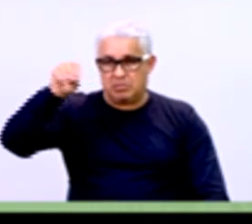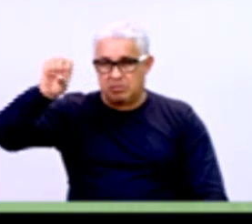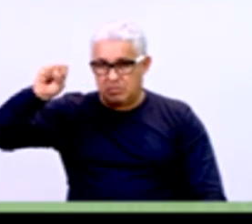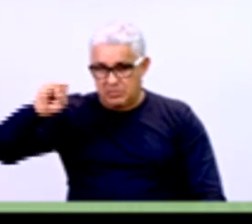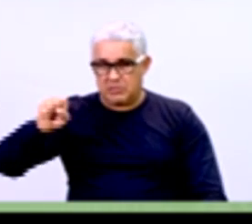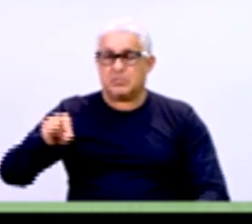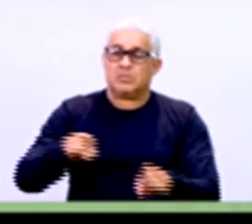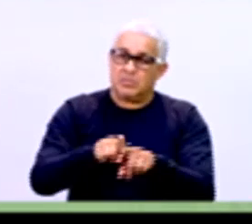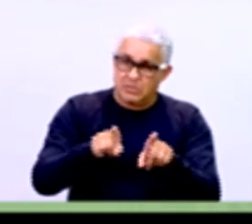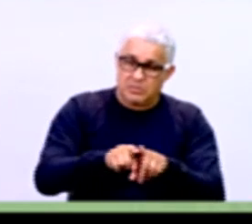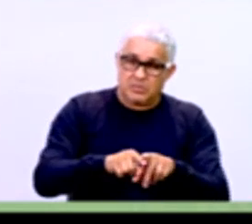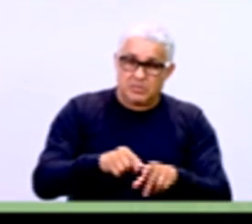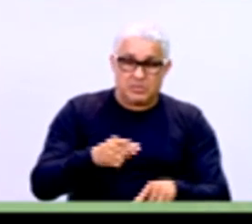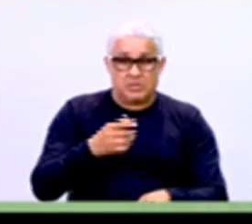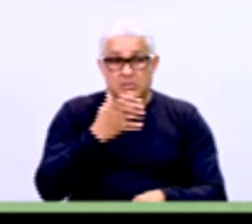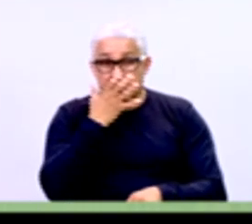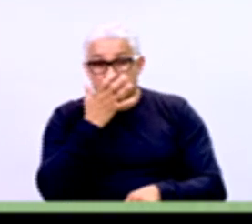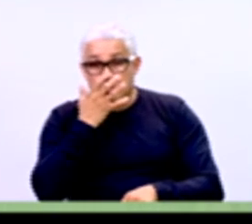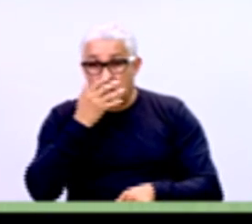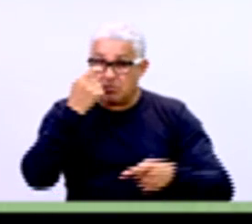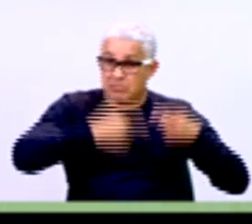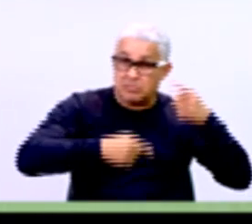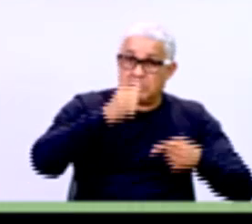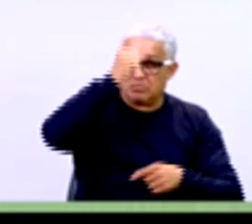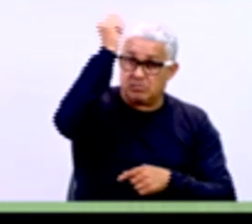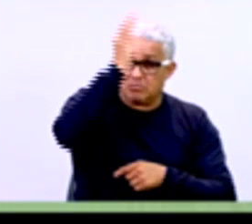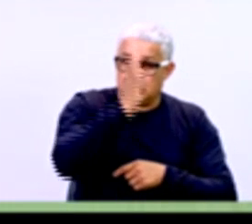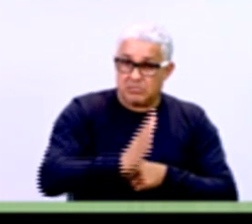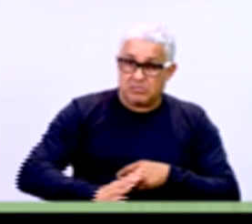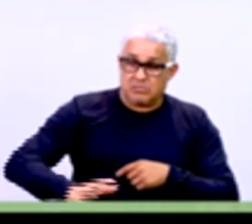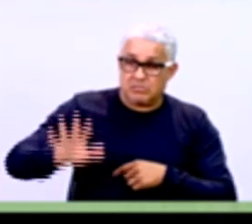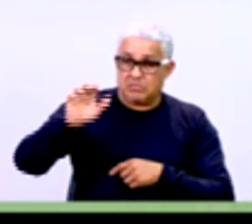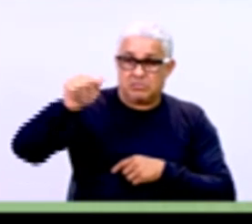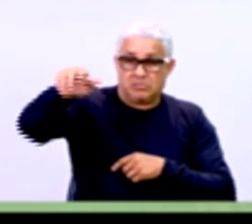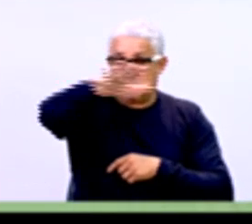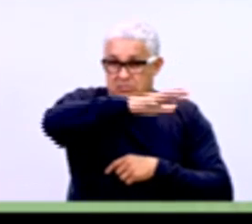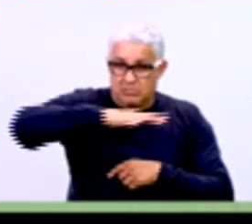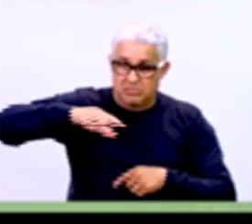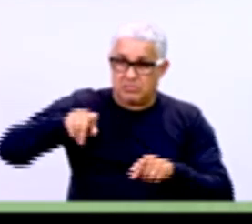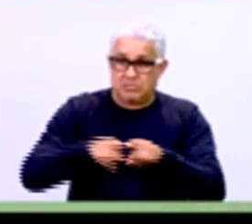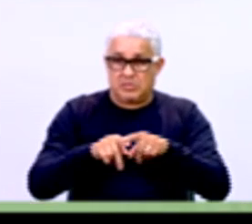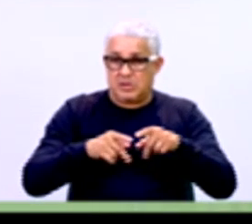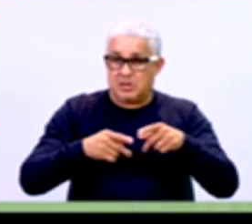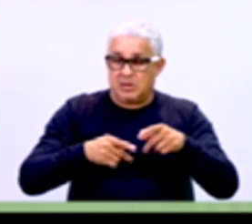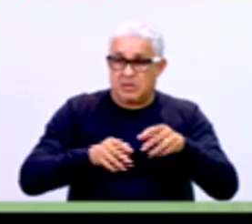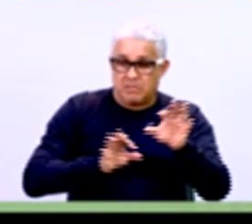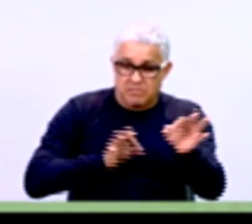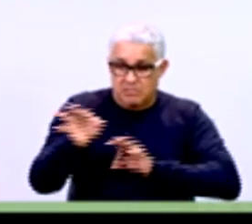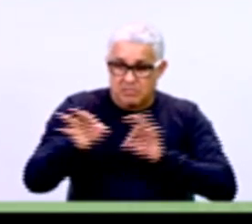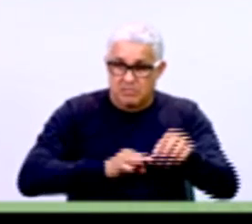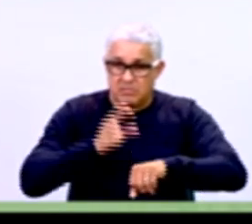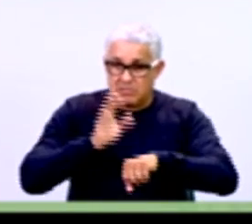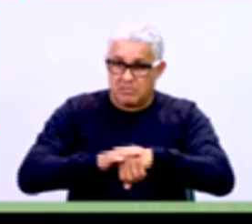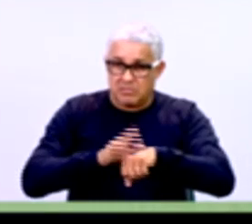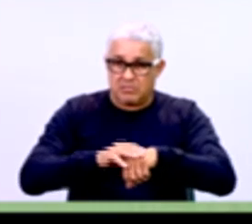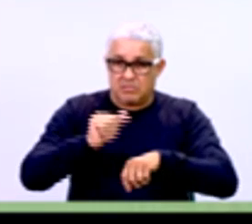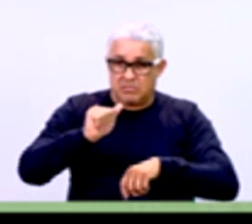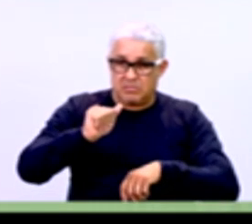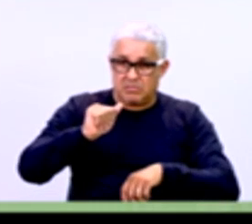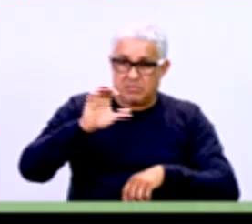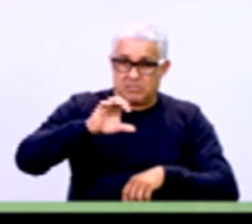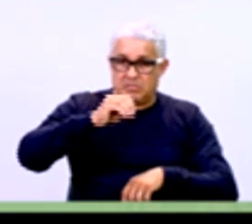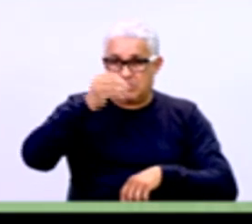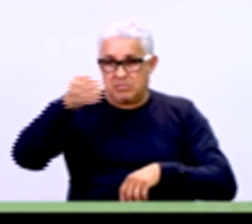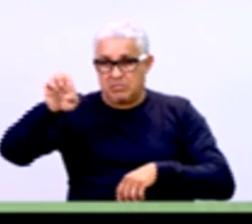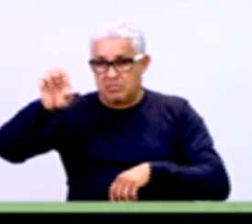observando a Política Nacional de Meio Ambiente, planejar as ações, certo? Daqui a pouquinho nós vamos trabalhar melhor com isso.